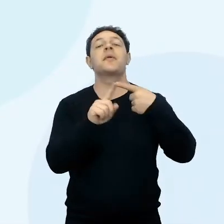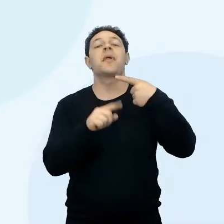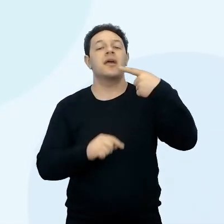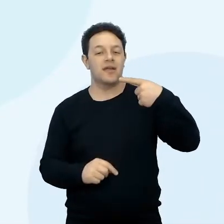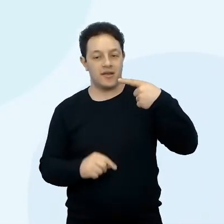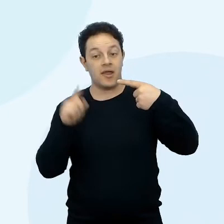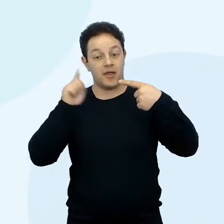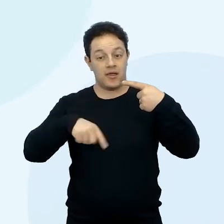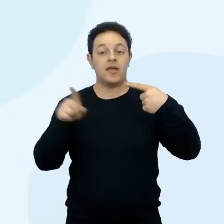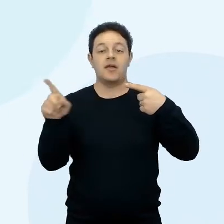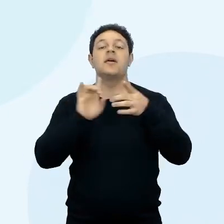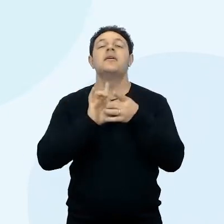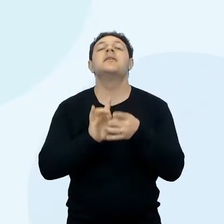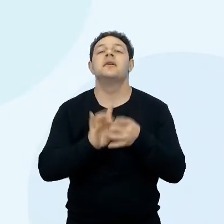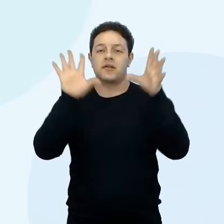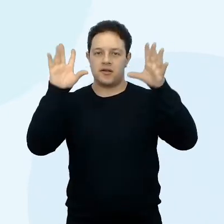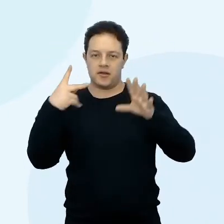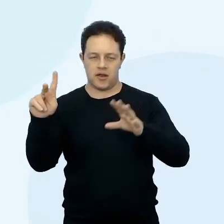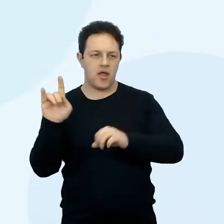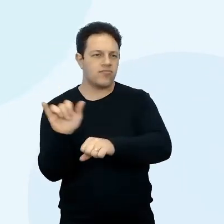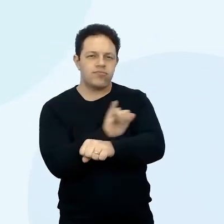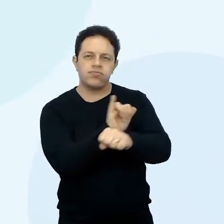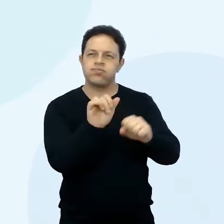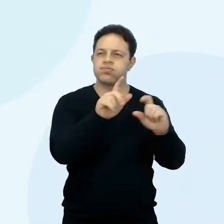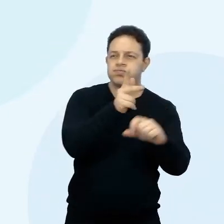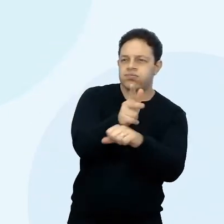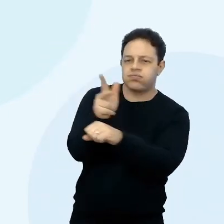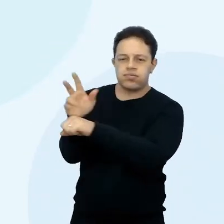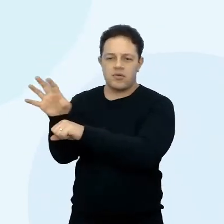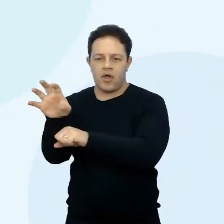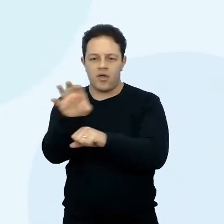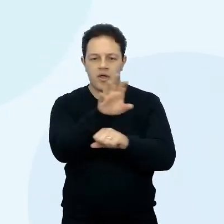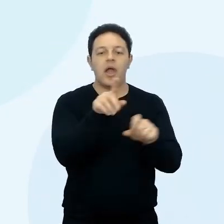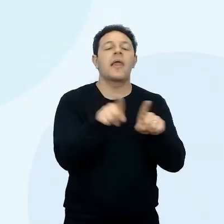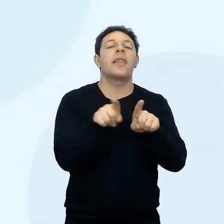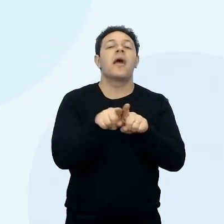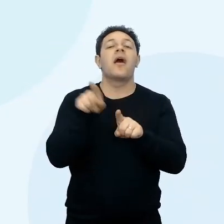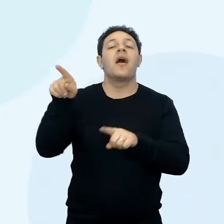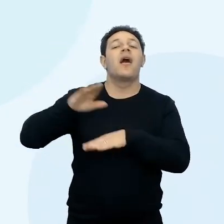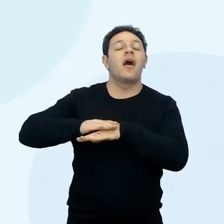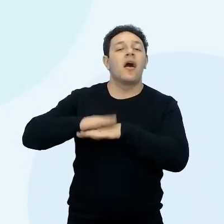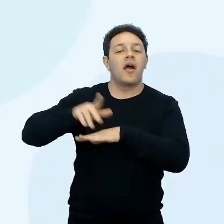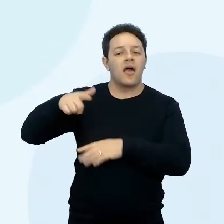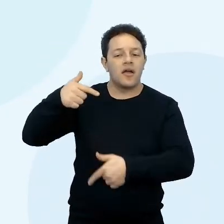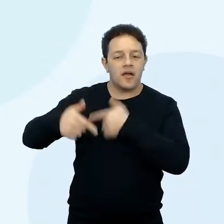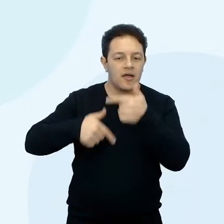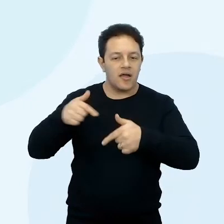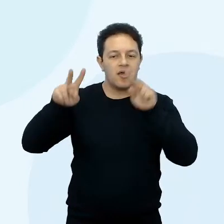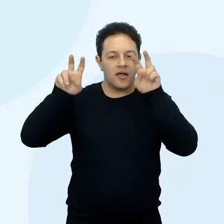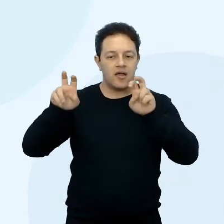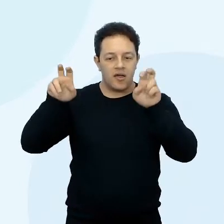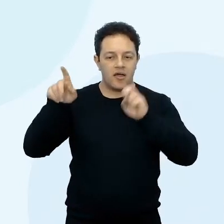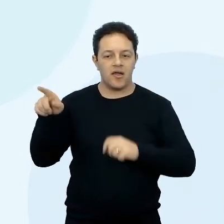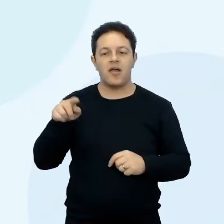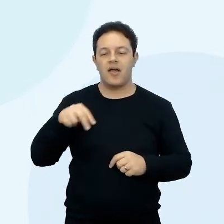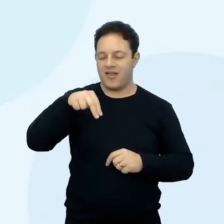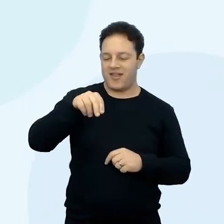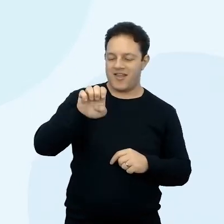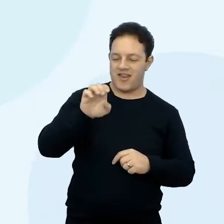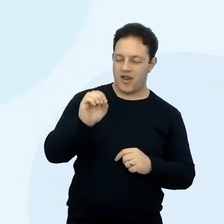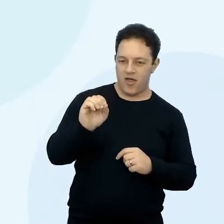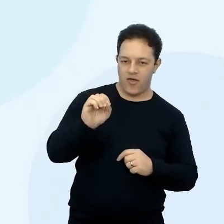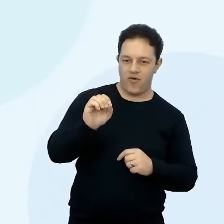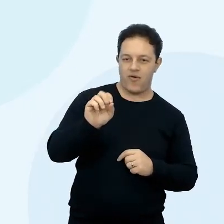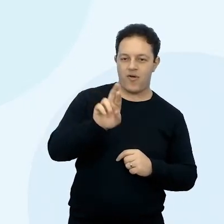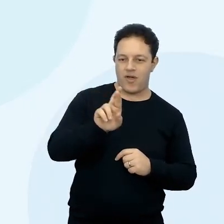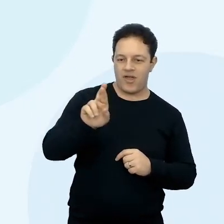a independência estética e ele faz um trabalho antropofágico do neorrealismo. Esse que eu